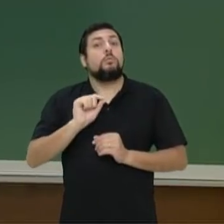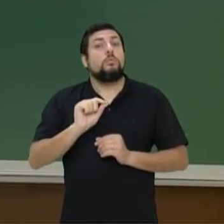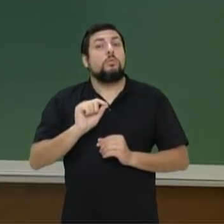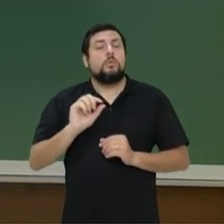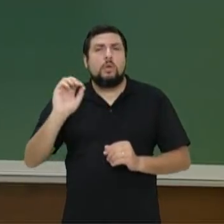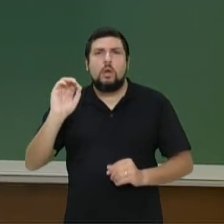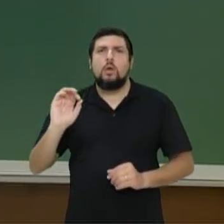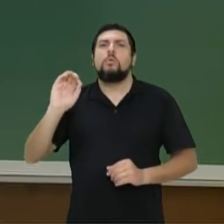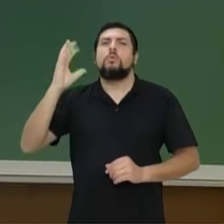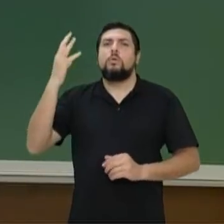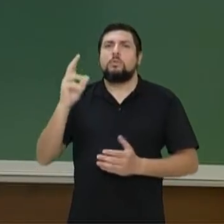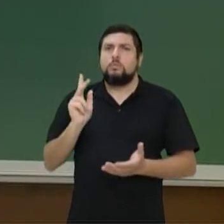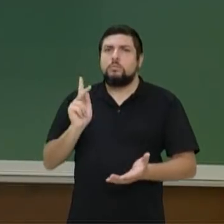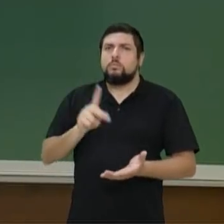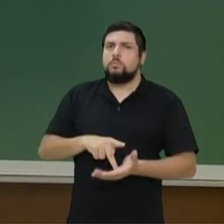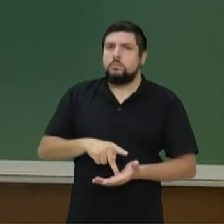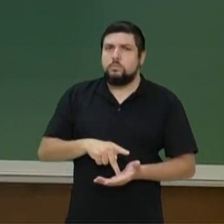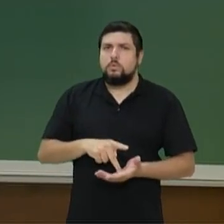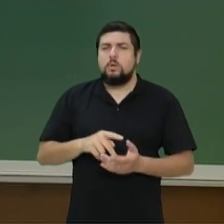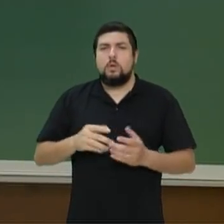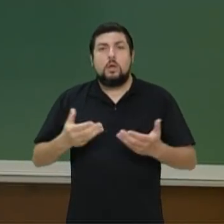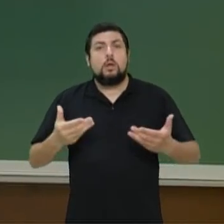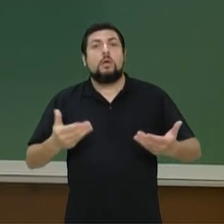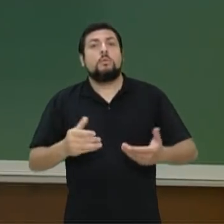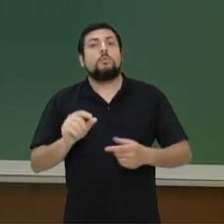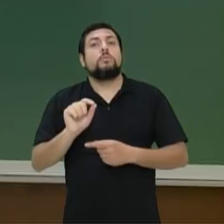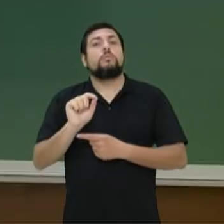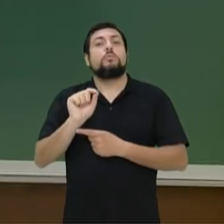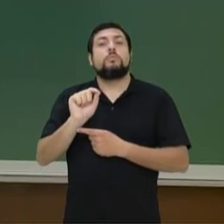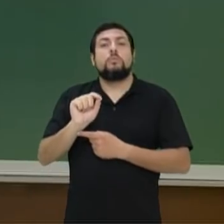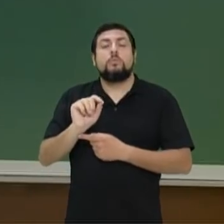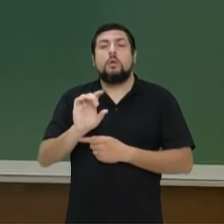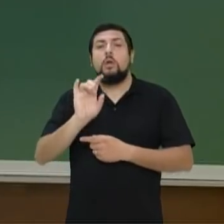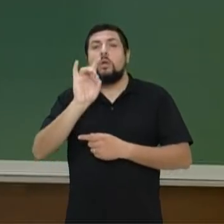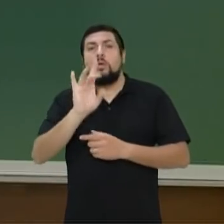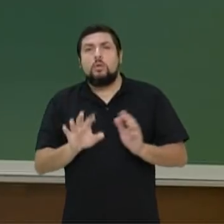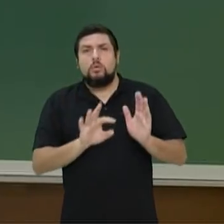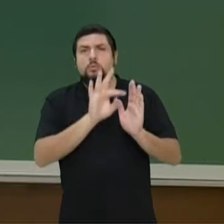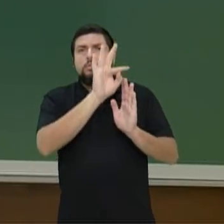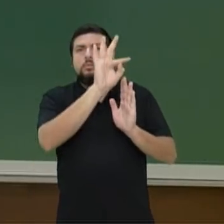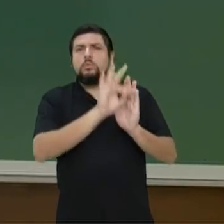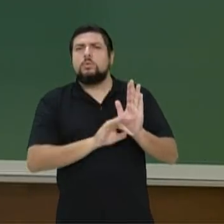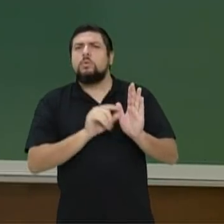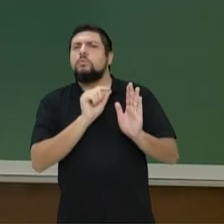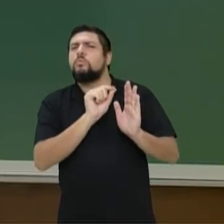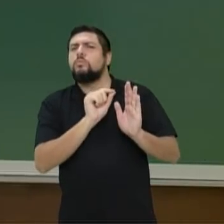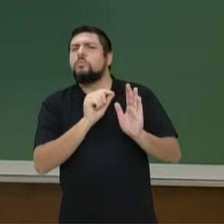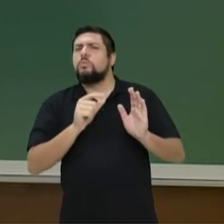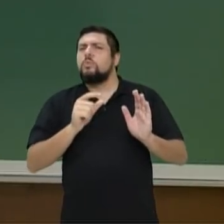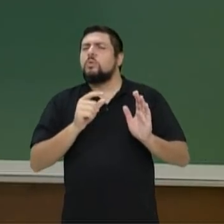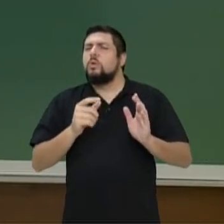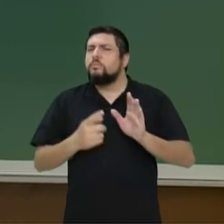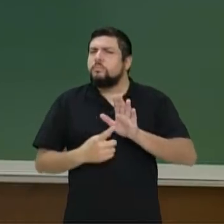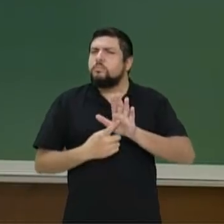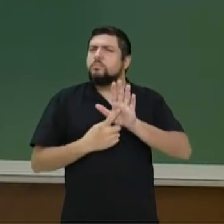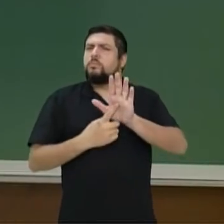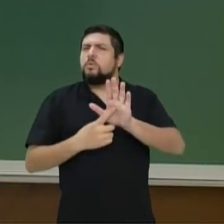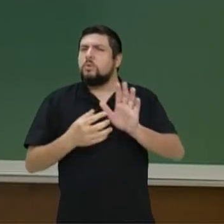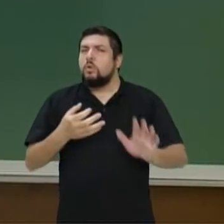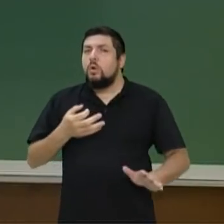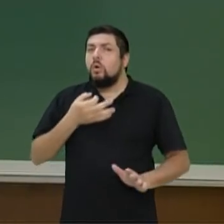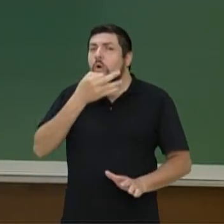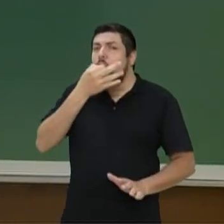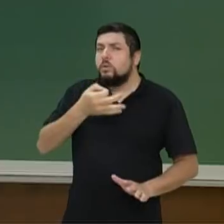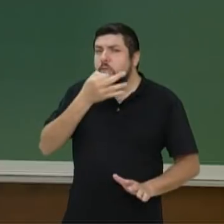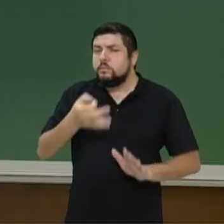fato, né? O que tinha ocorrido. Agora, a parte desse trecho aqui, onde vem a